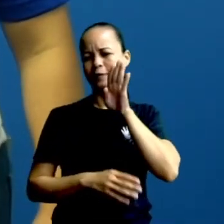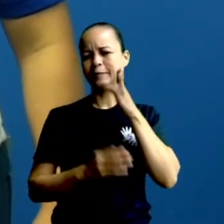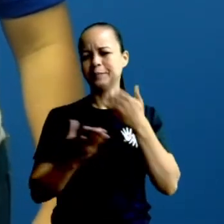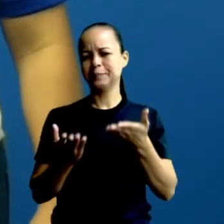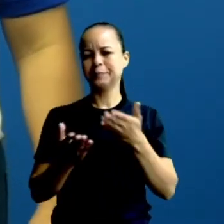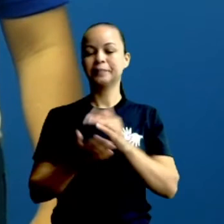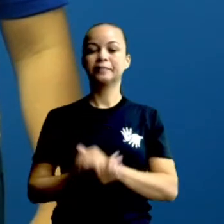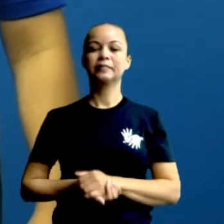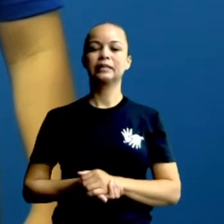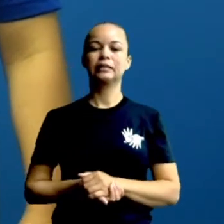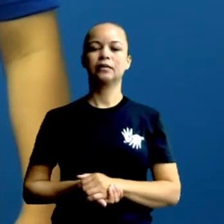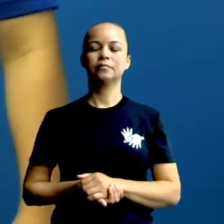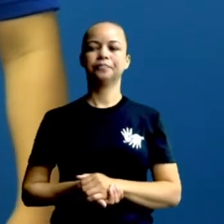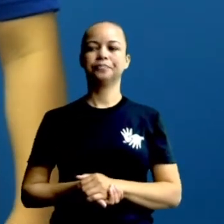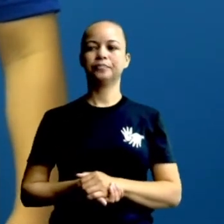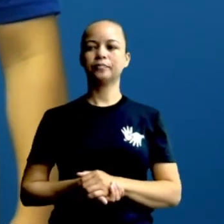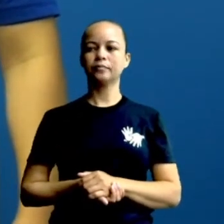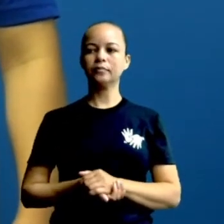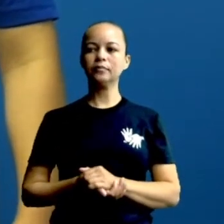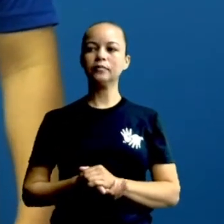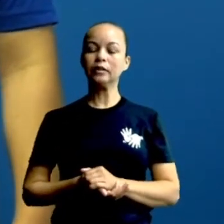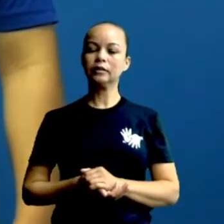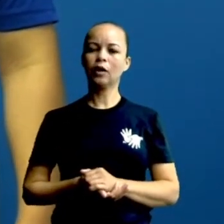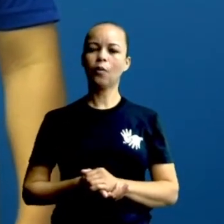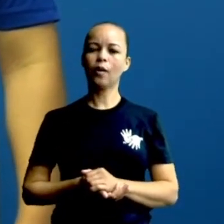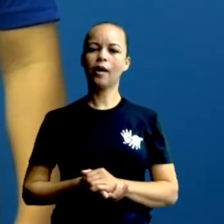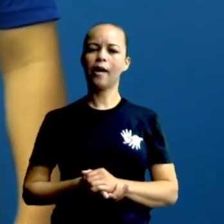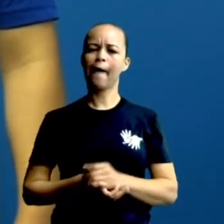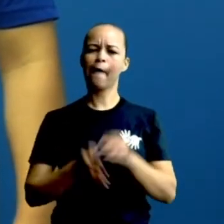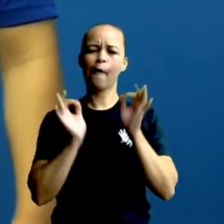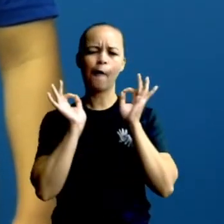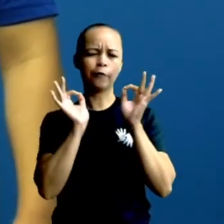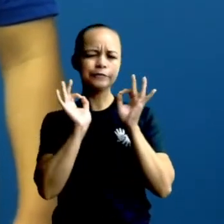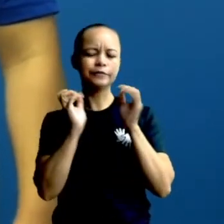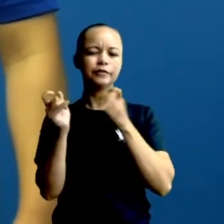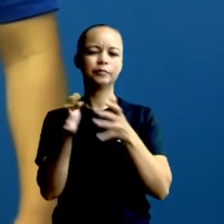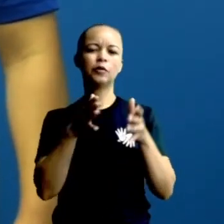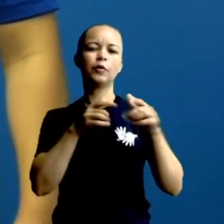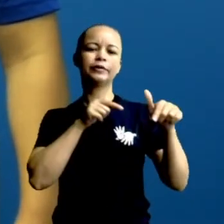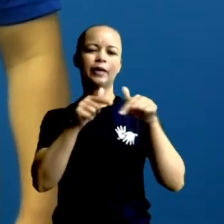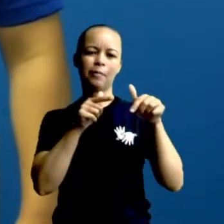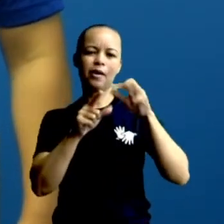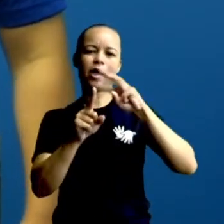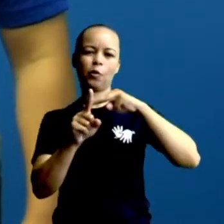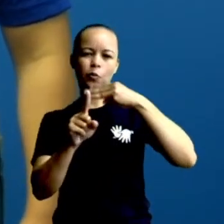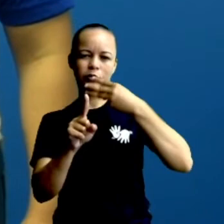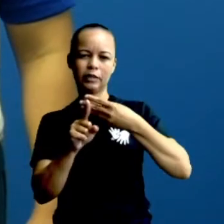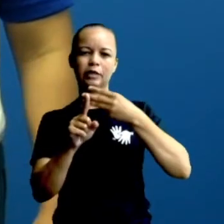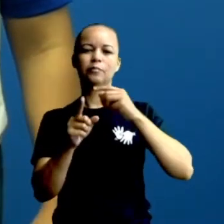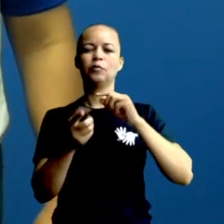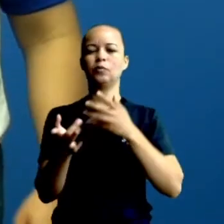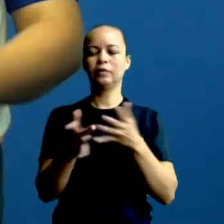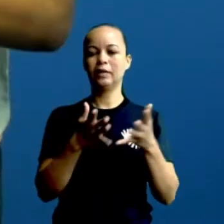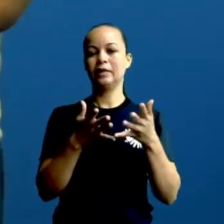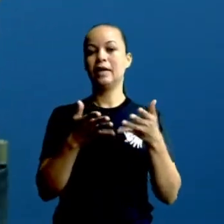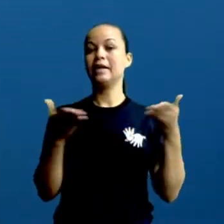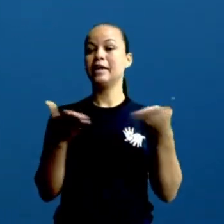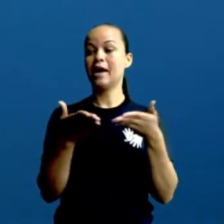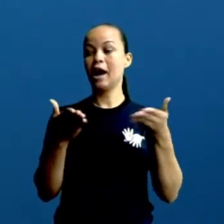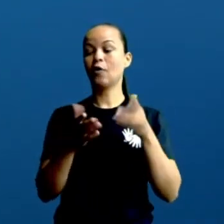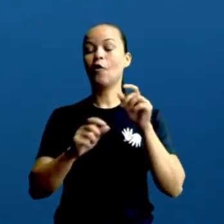legal então é ótimo trabalhar com o dobro com triplo e agora com